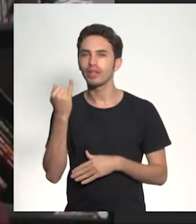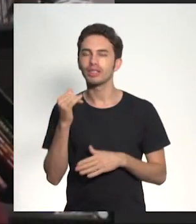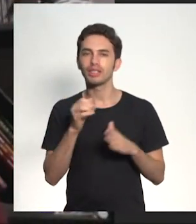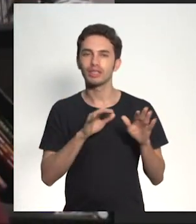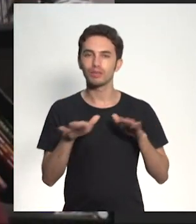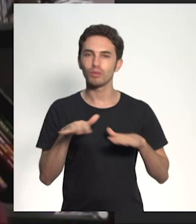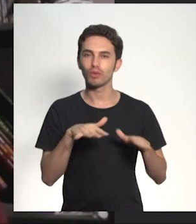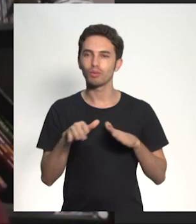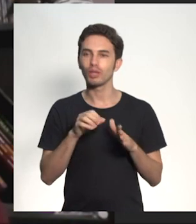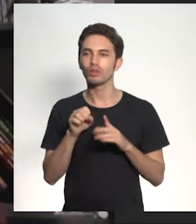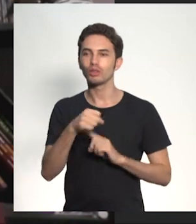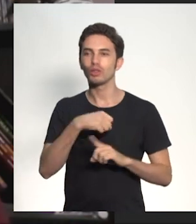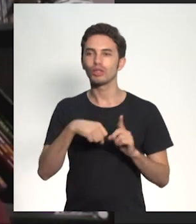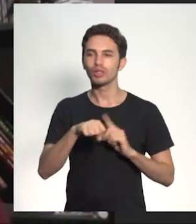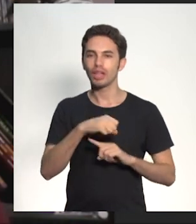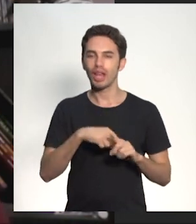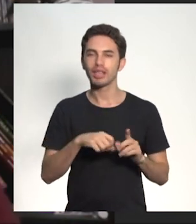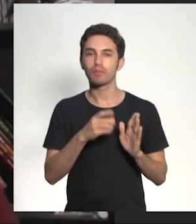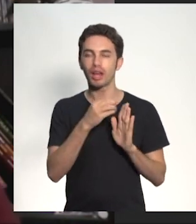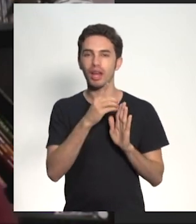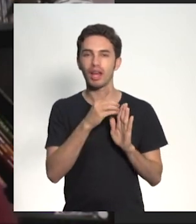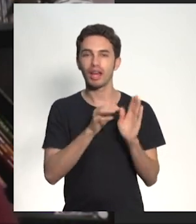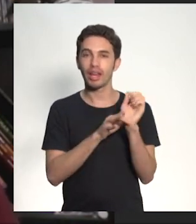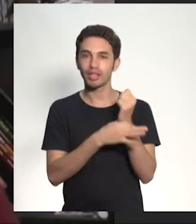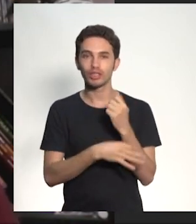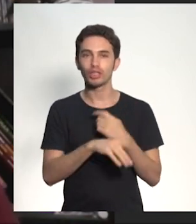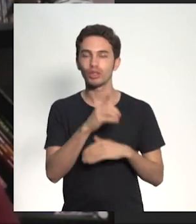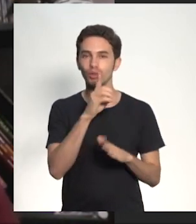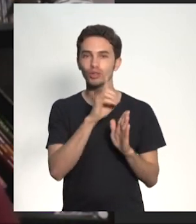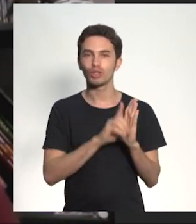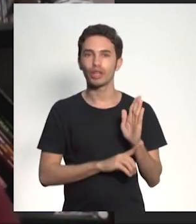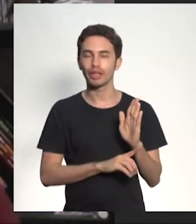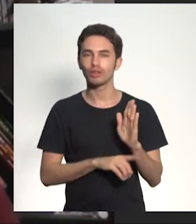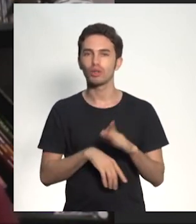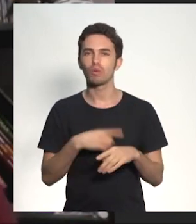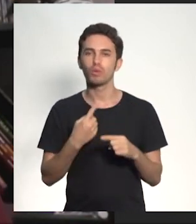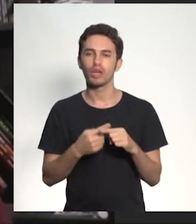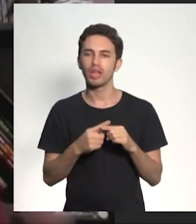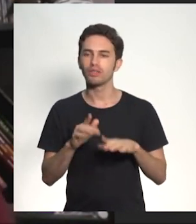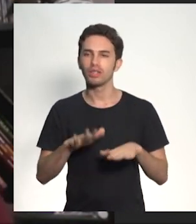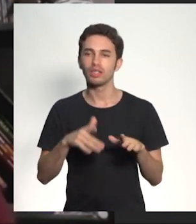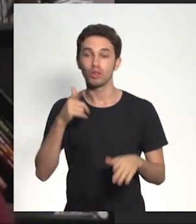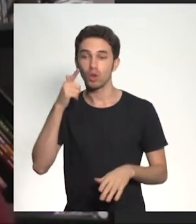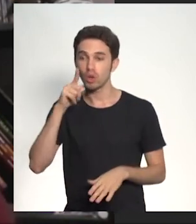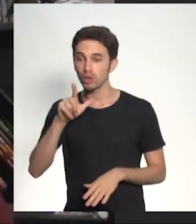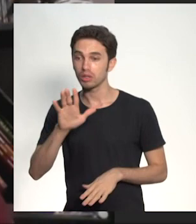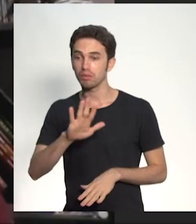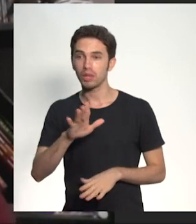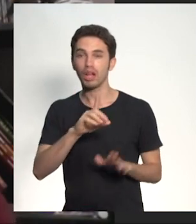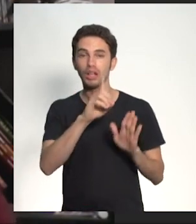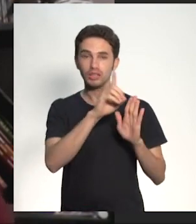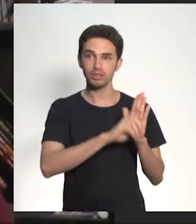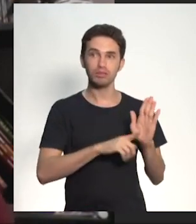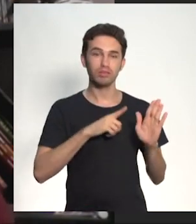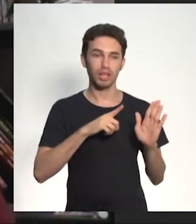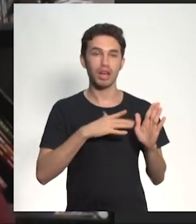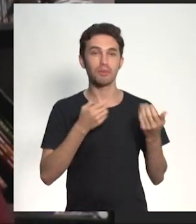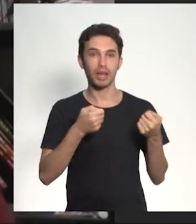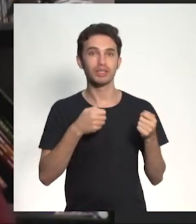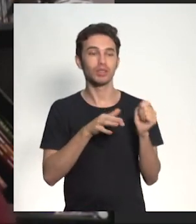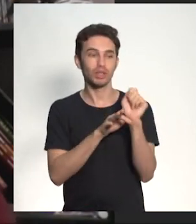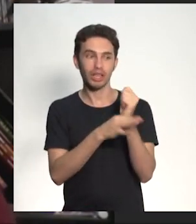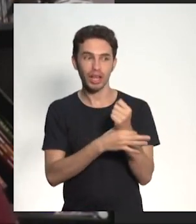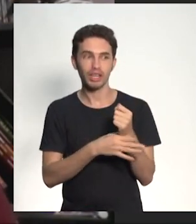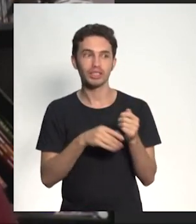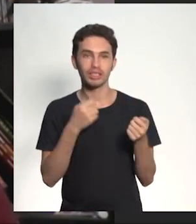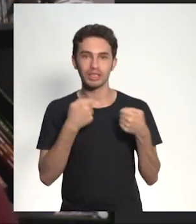dos nossos direitos, né, para a garantia dos nossos direitos, né? Porque às vezes não é só conquista, às vezes o direito está lá, mas a gente precisa garantir que ele saia do